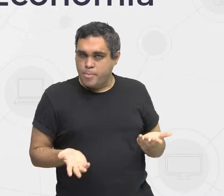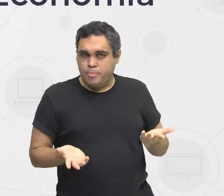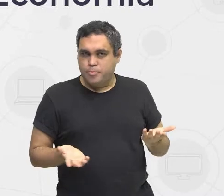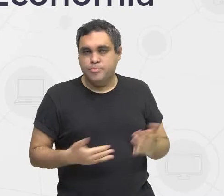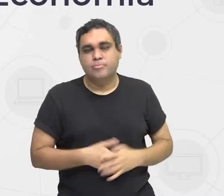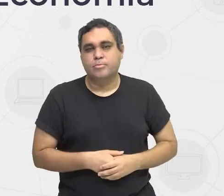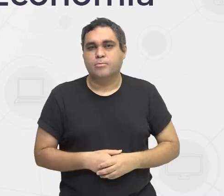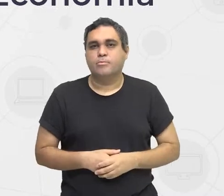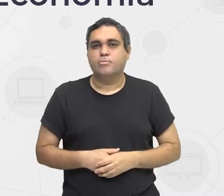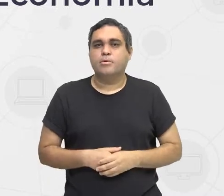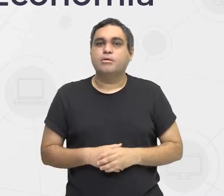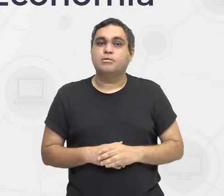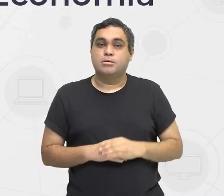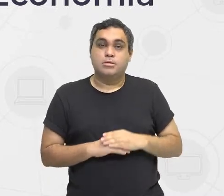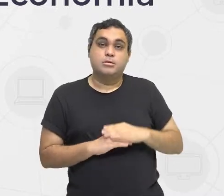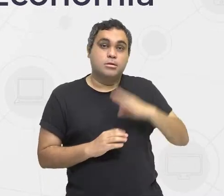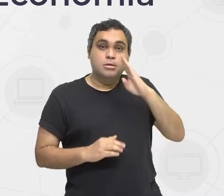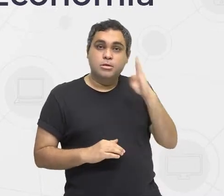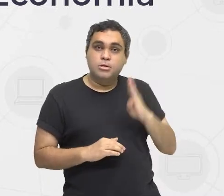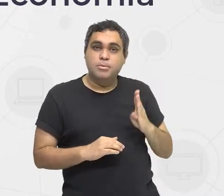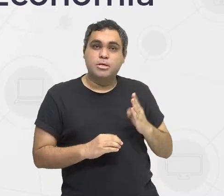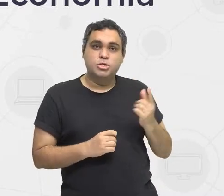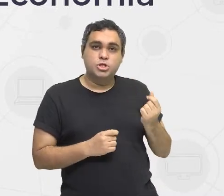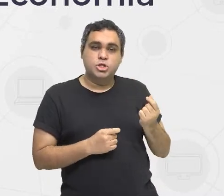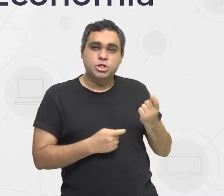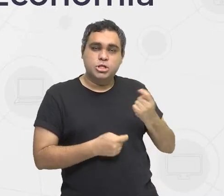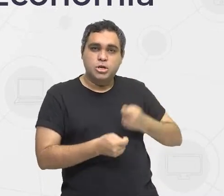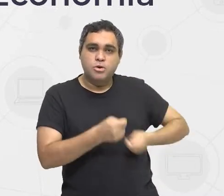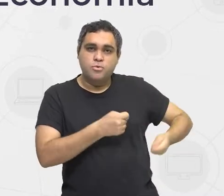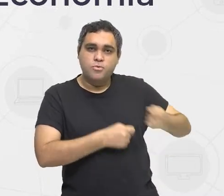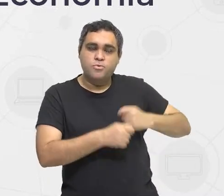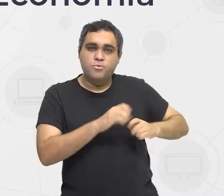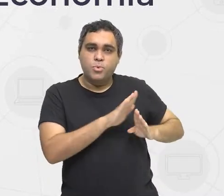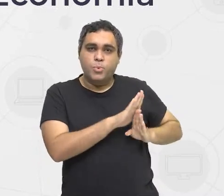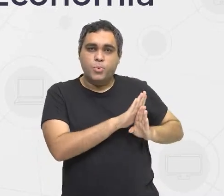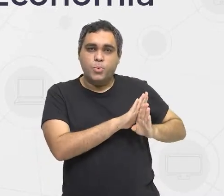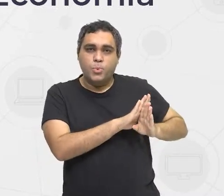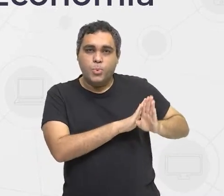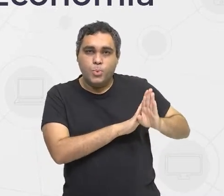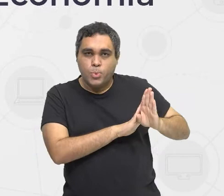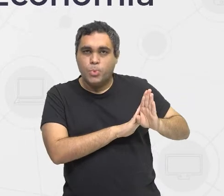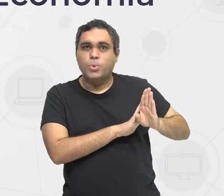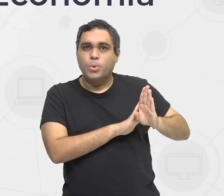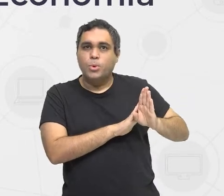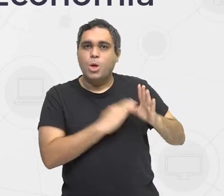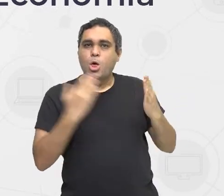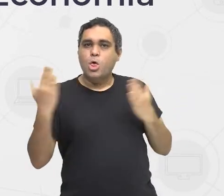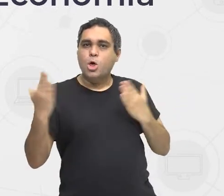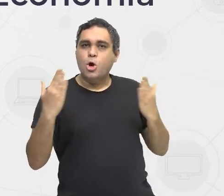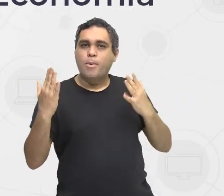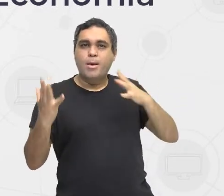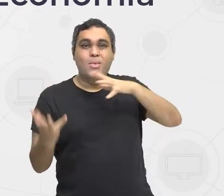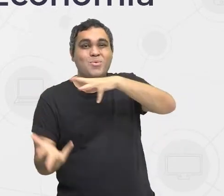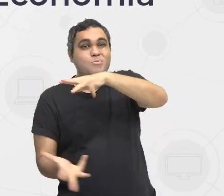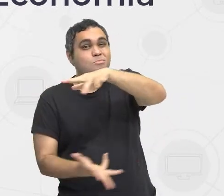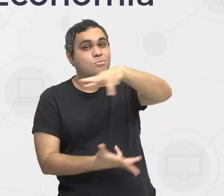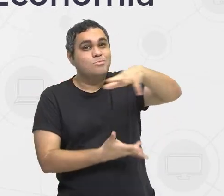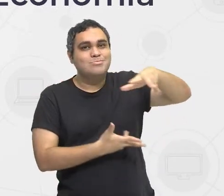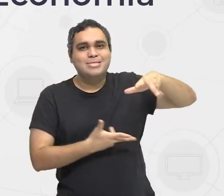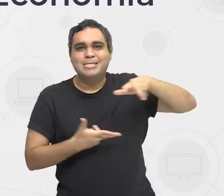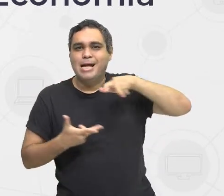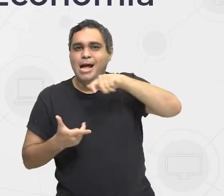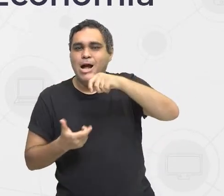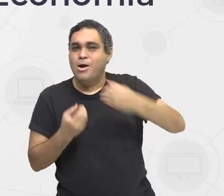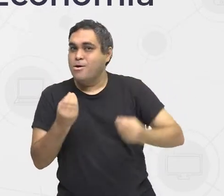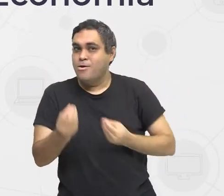ocorre este desenvolvimento do nosso país, principalmente quando estará aí